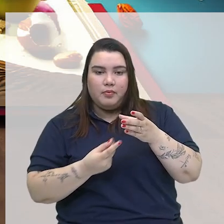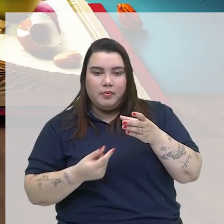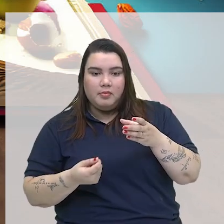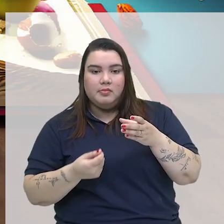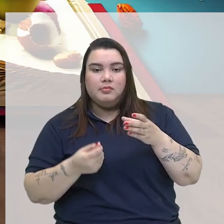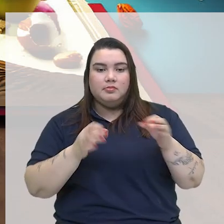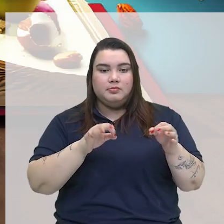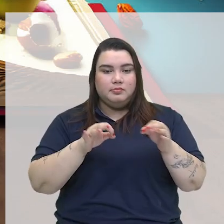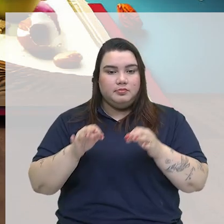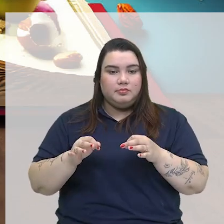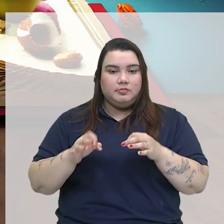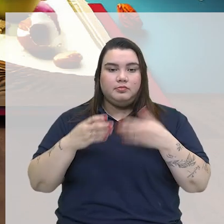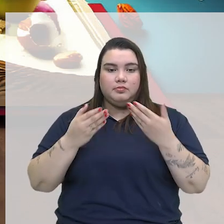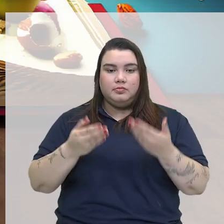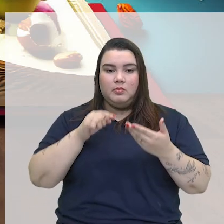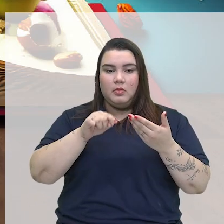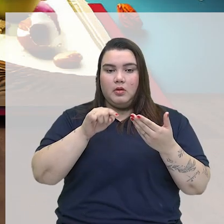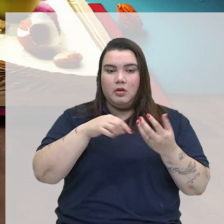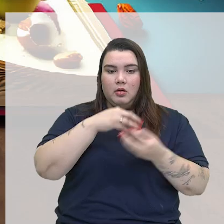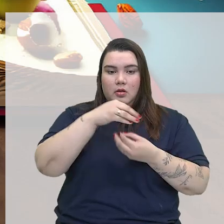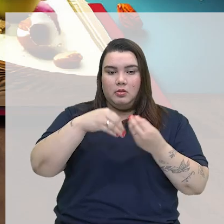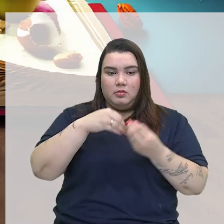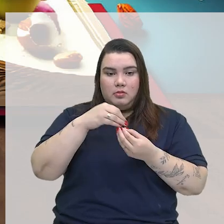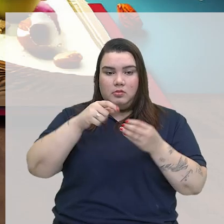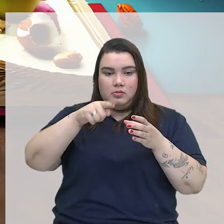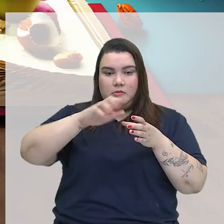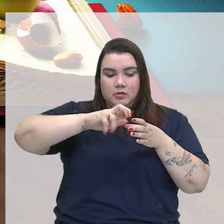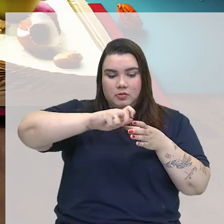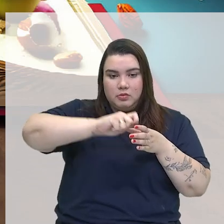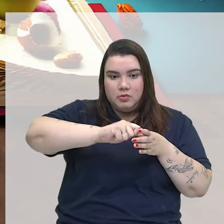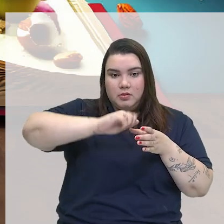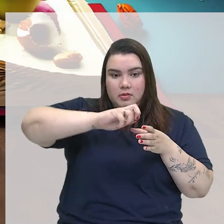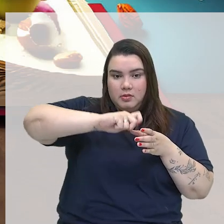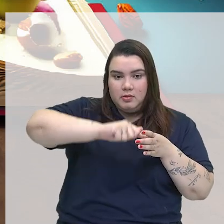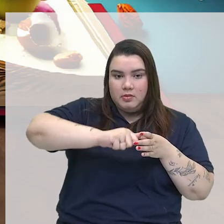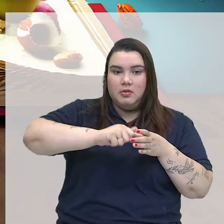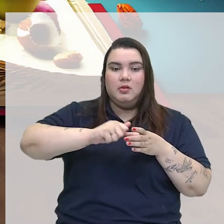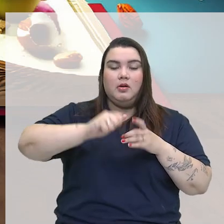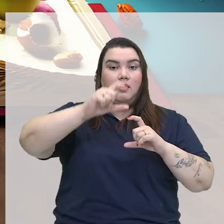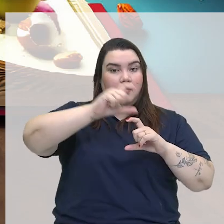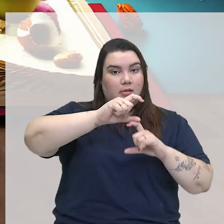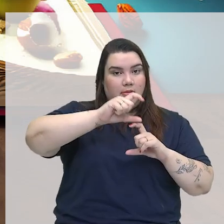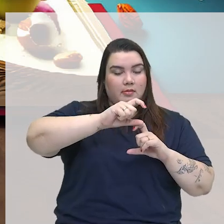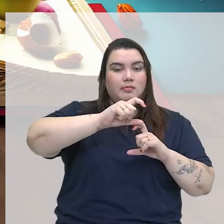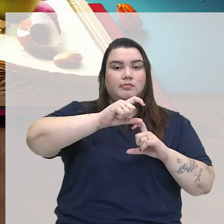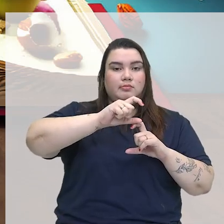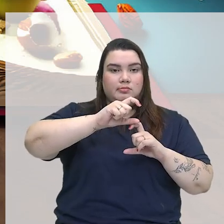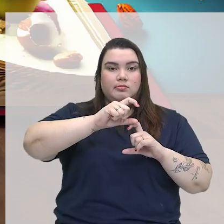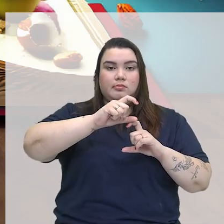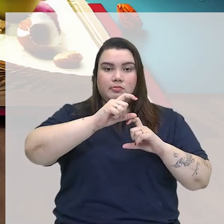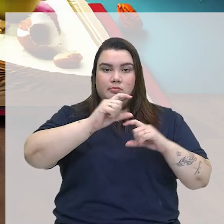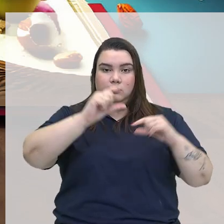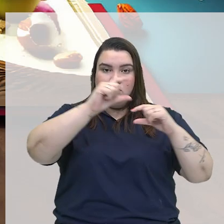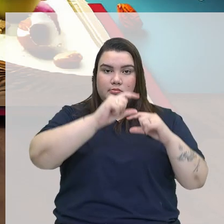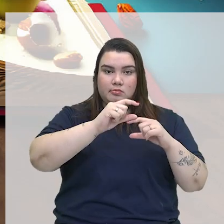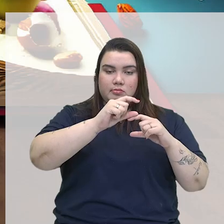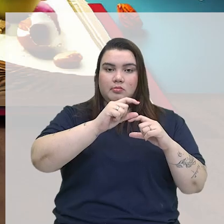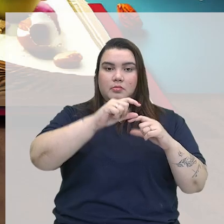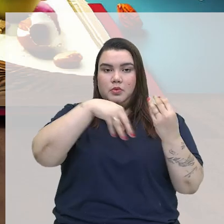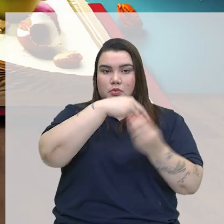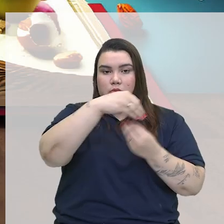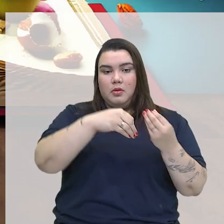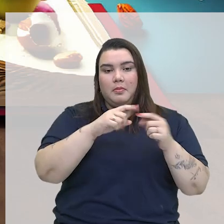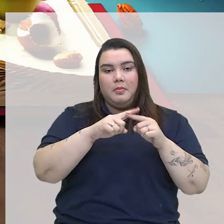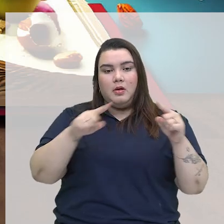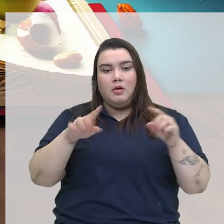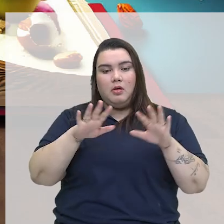até semente. Então, essa mistura, ao espremer, ela é heterogênea. Mas quando você passa por um